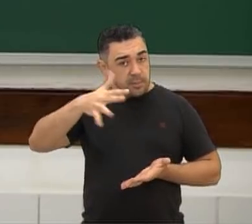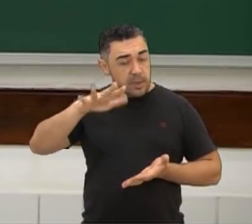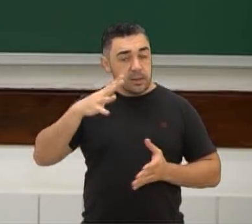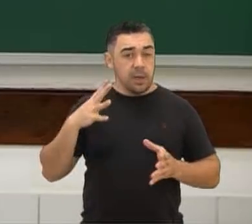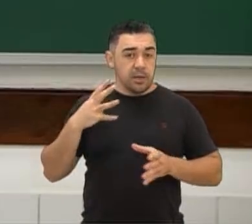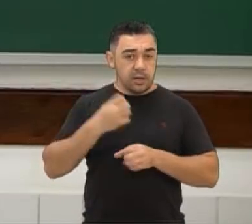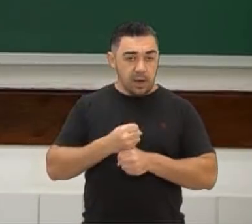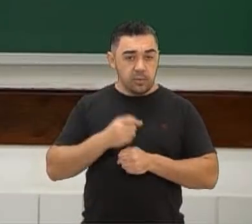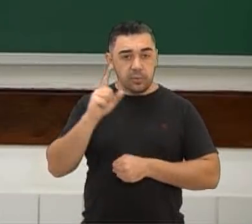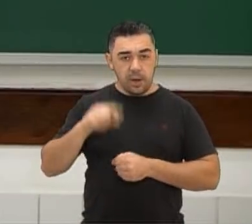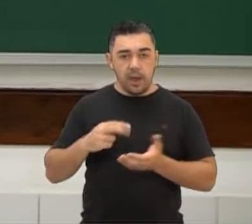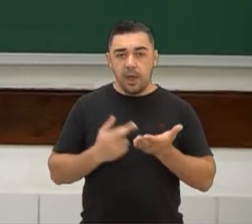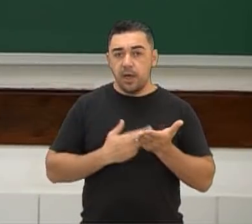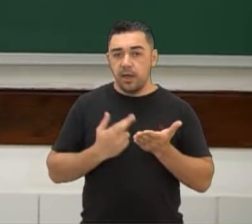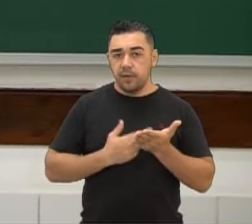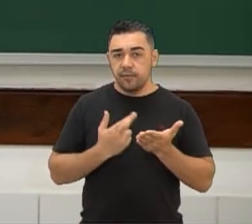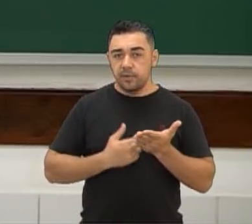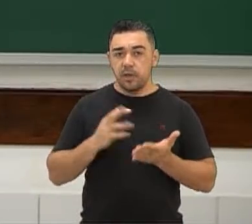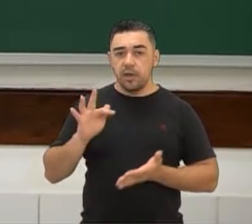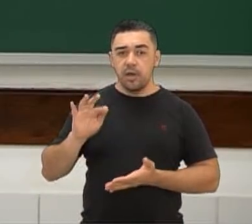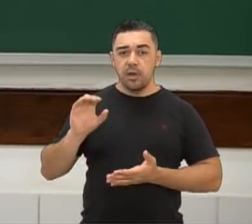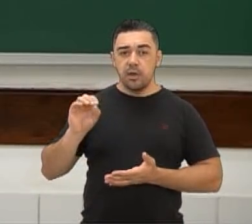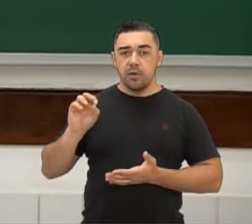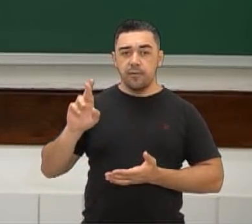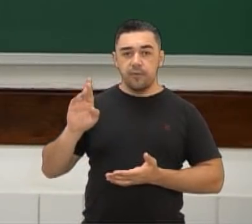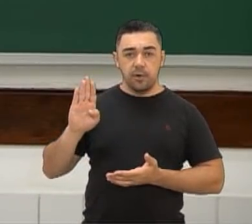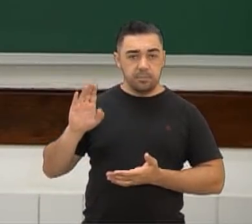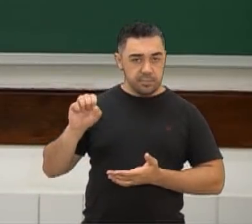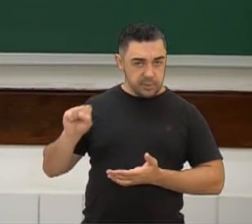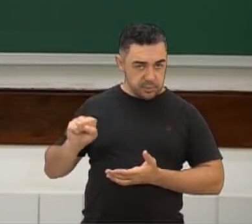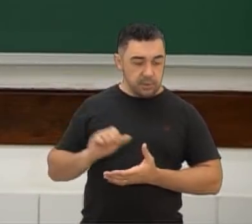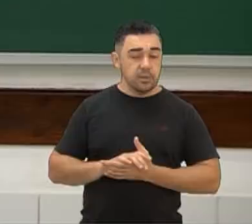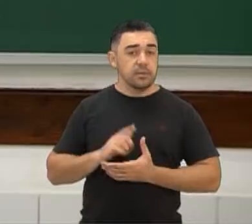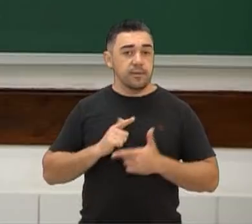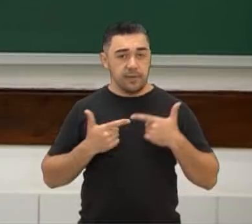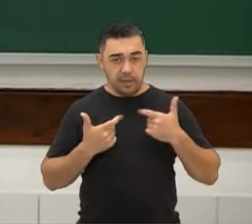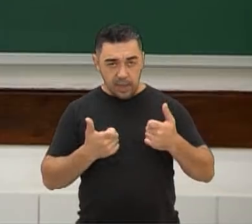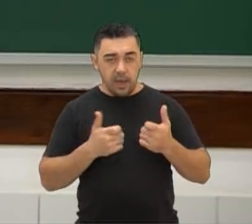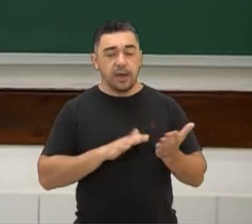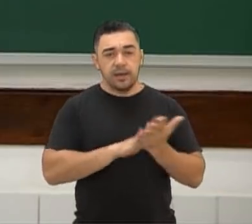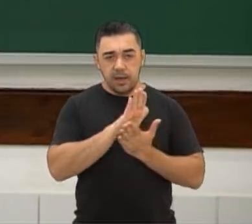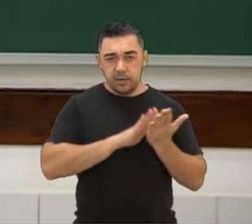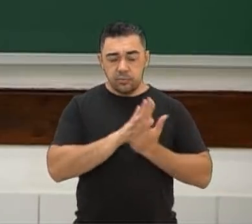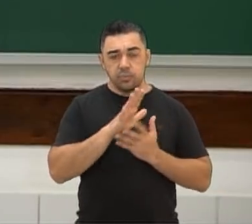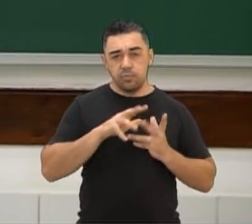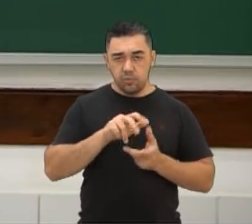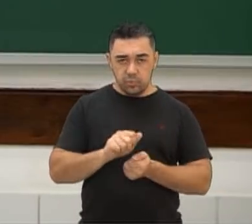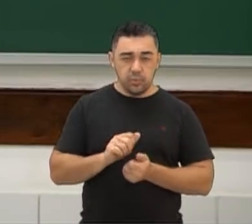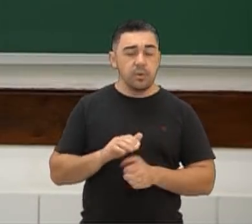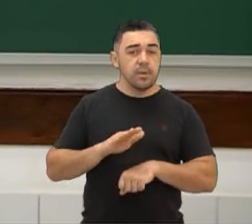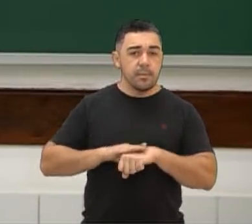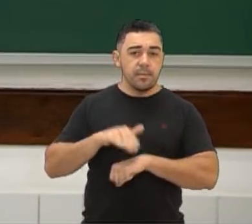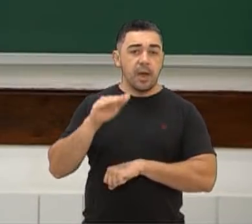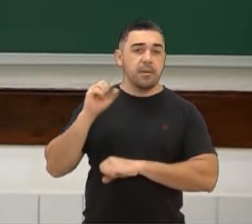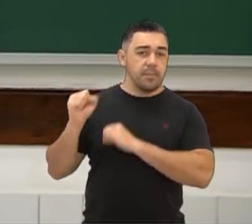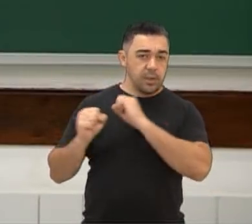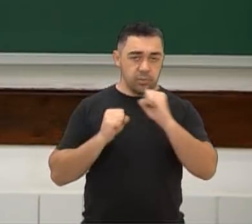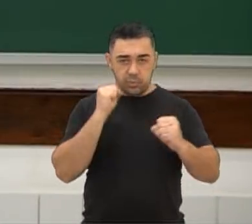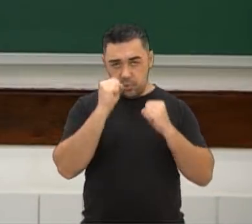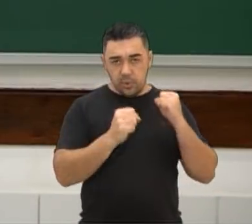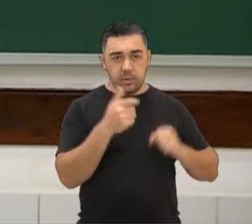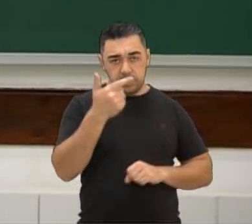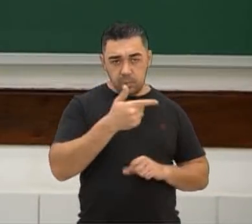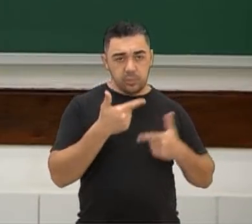cálculo feito pela revista Forbes. Então, você tem uma guerra, a guerra que mais gastou no mundo e a guerra que mais matou no mundo, não